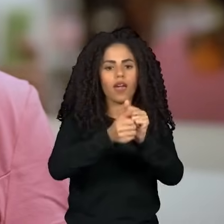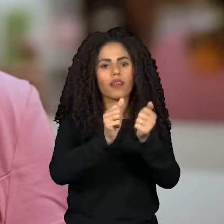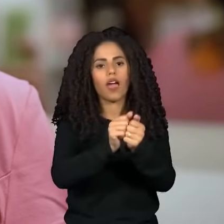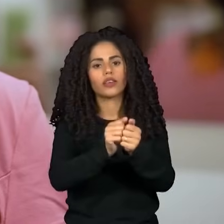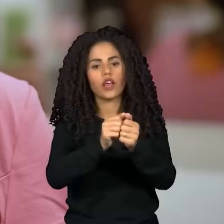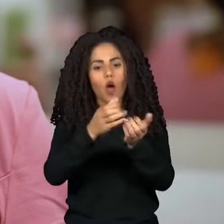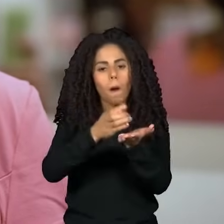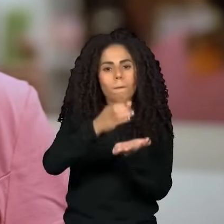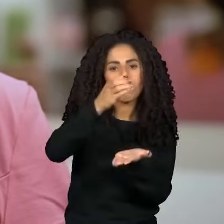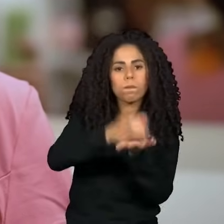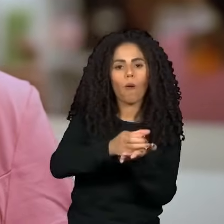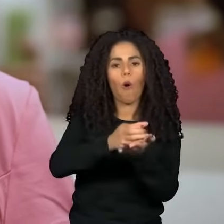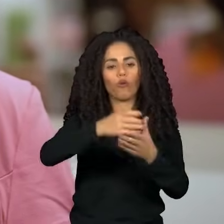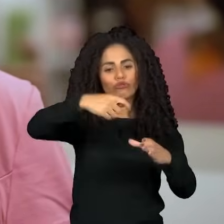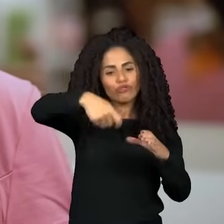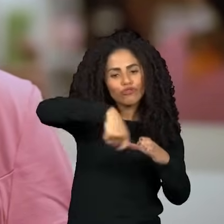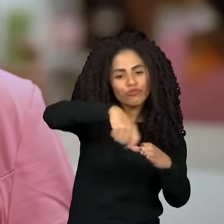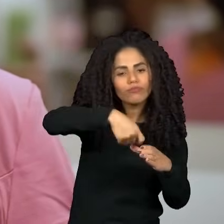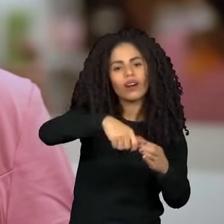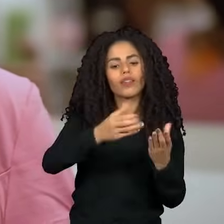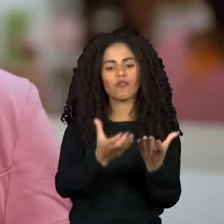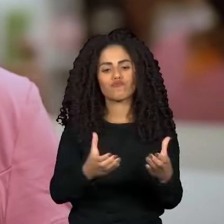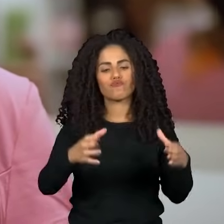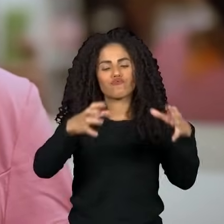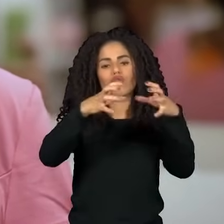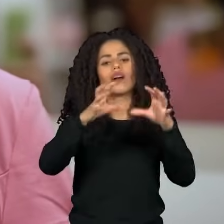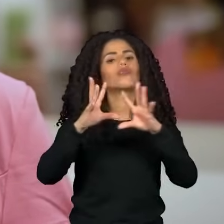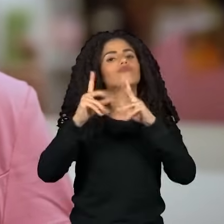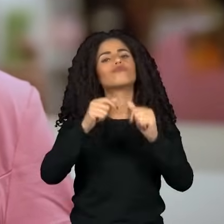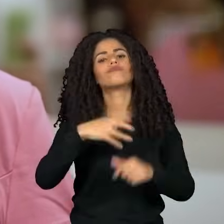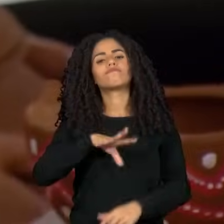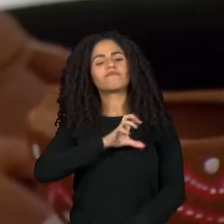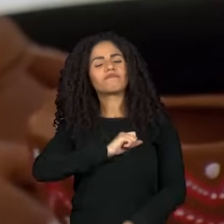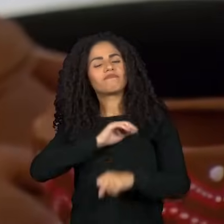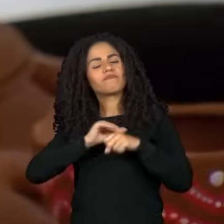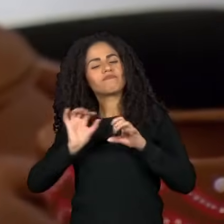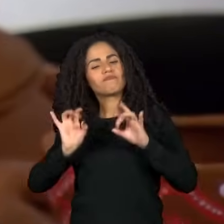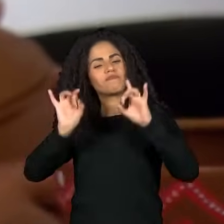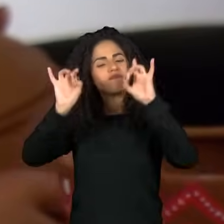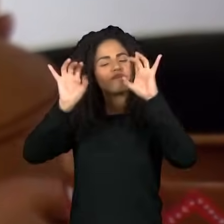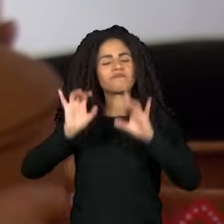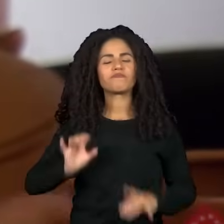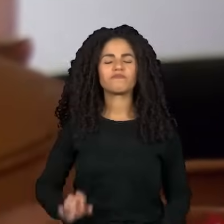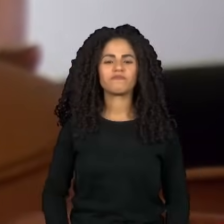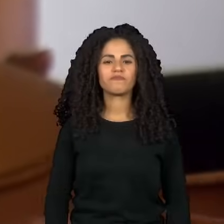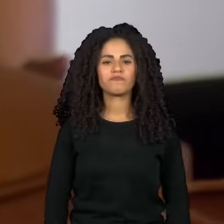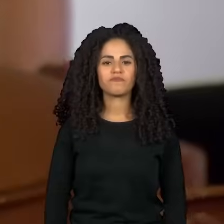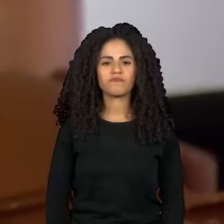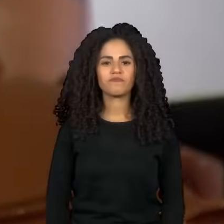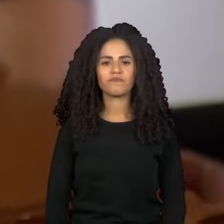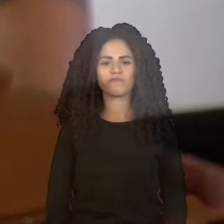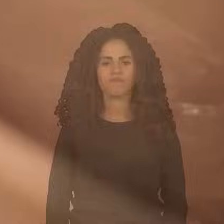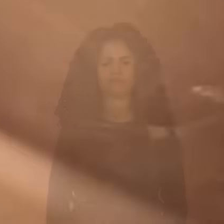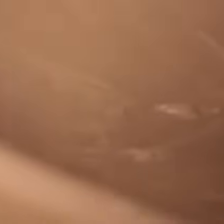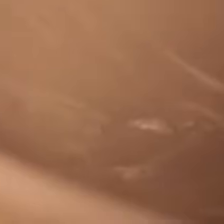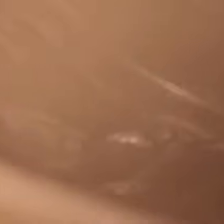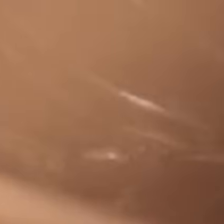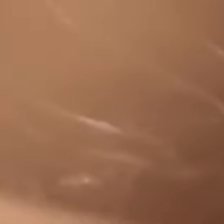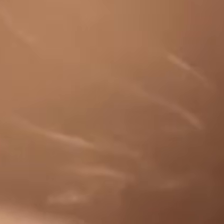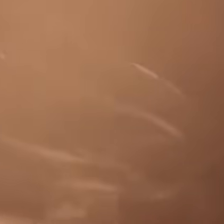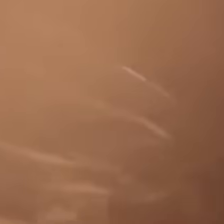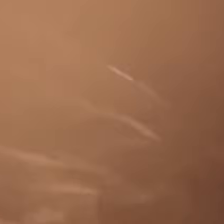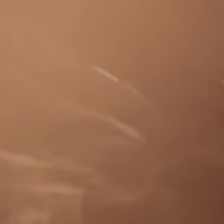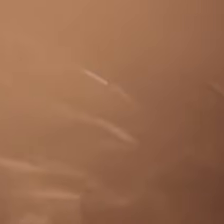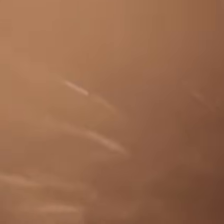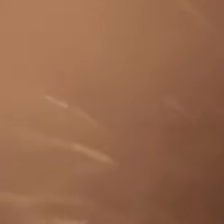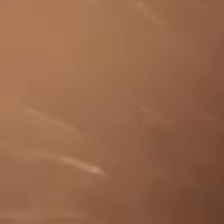de panela, vou desmanchar. Isso com o maior carinho, com o maior amor. Debaixo do barro do chão, da pista onde se dança,